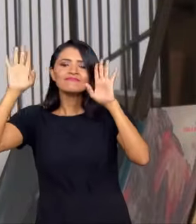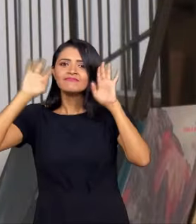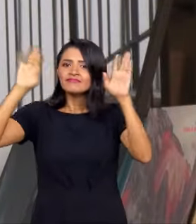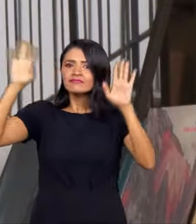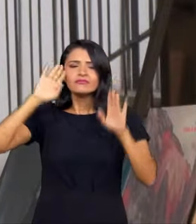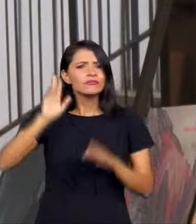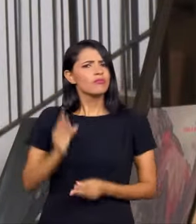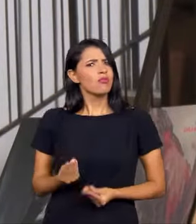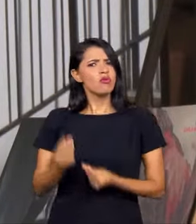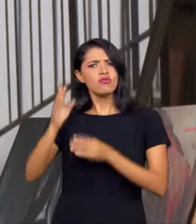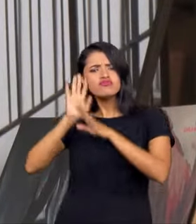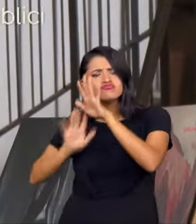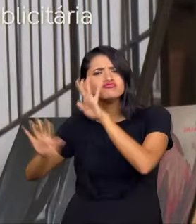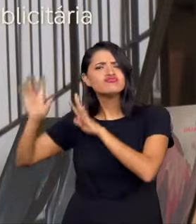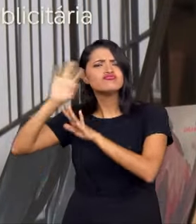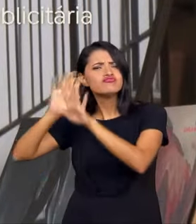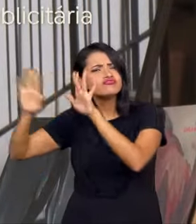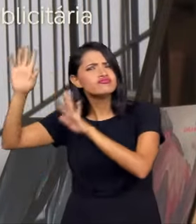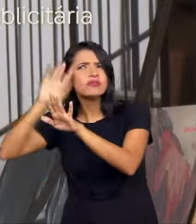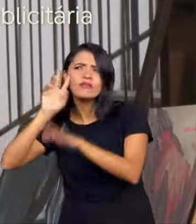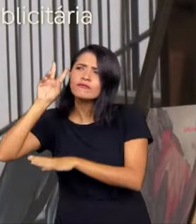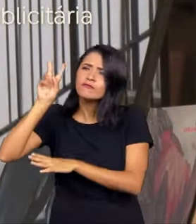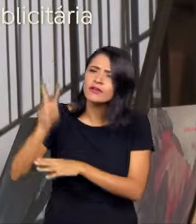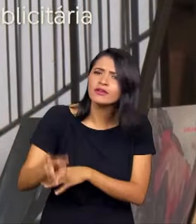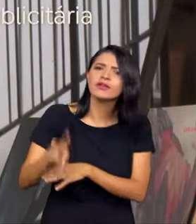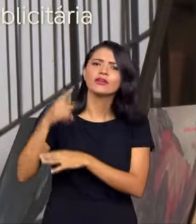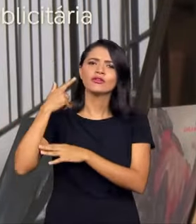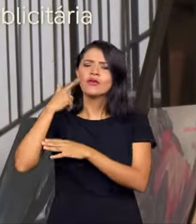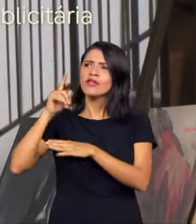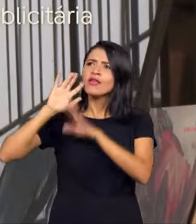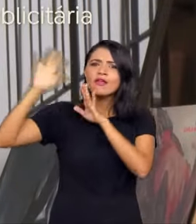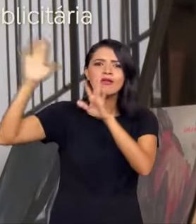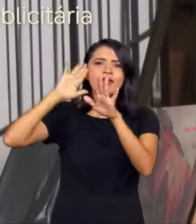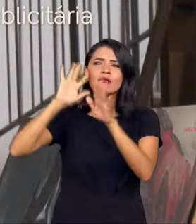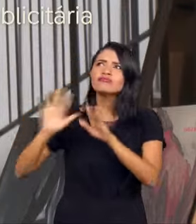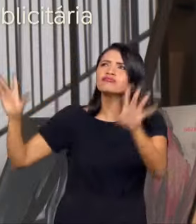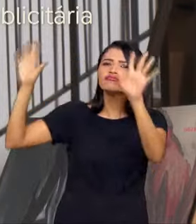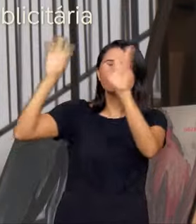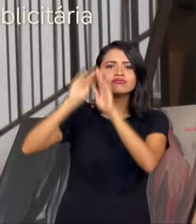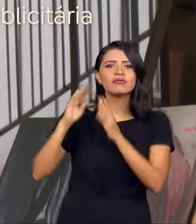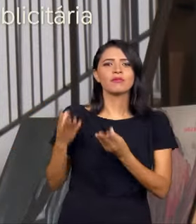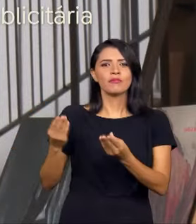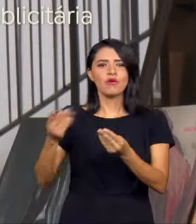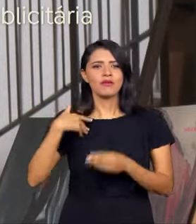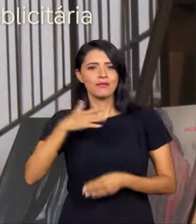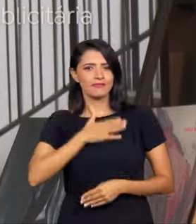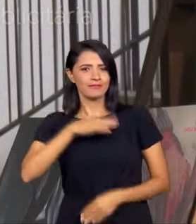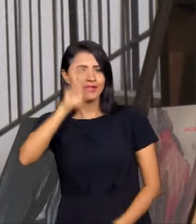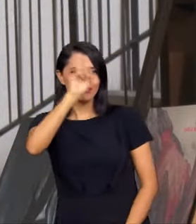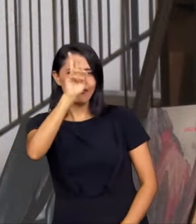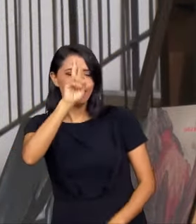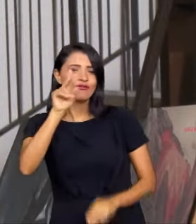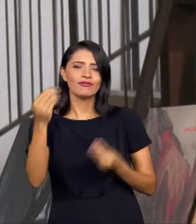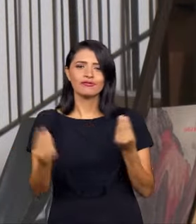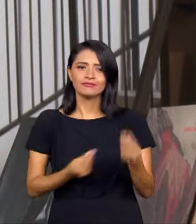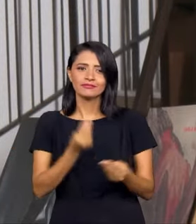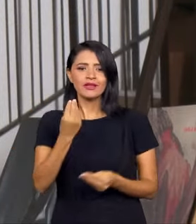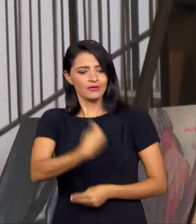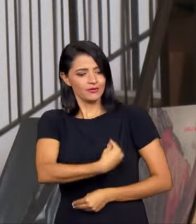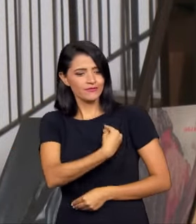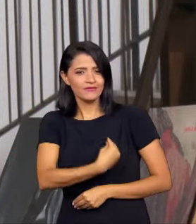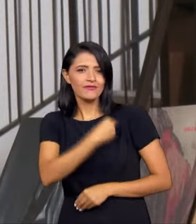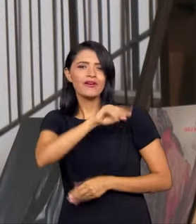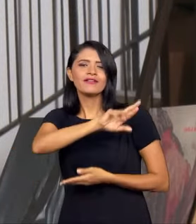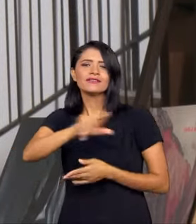imagino muito. Eu imagino, eu vejo. Eu sou muito imagética, assim, nas minhas histórias.